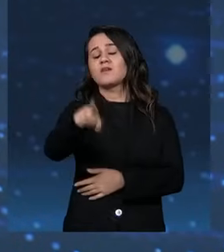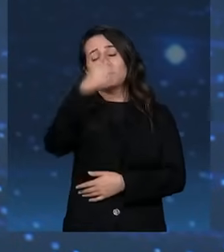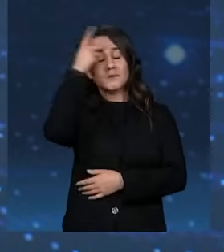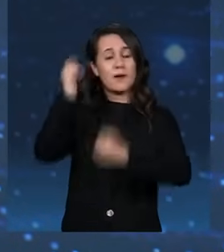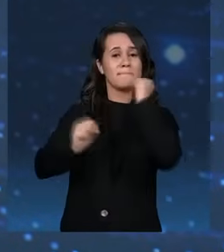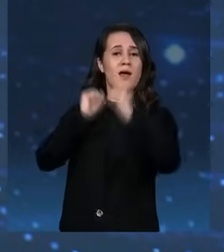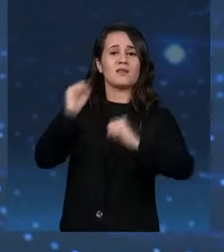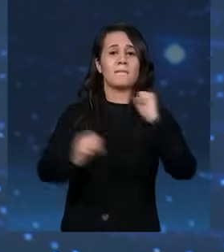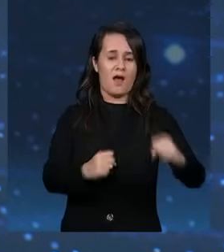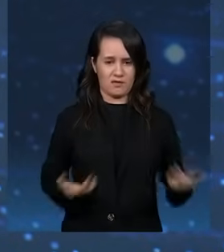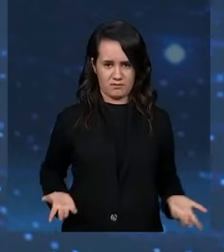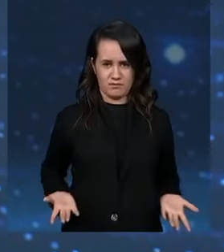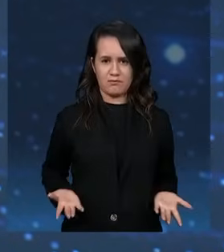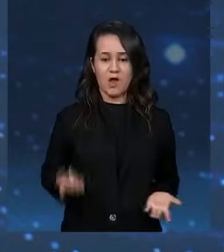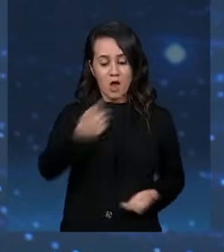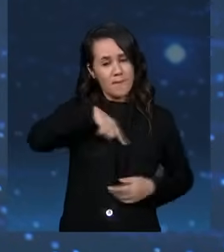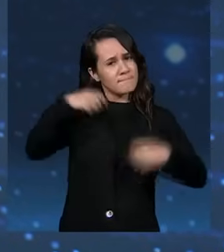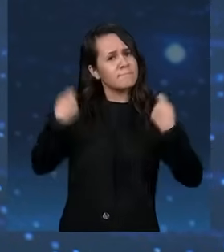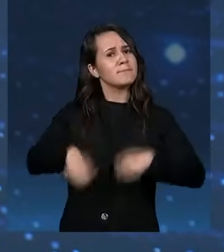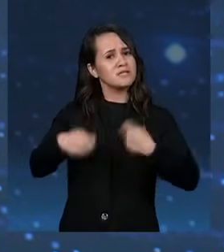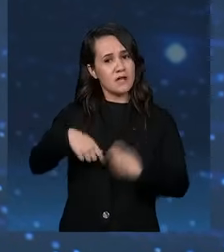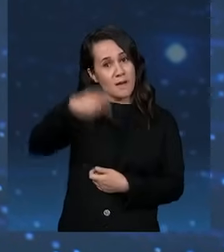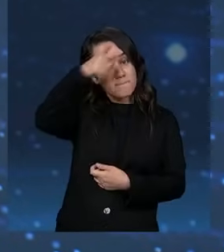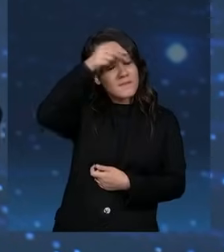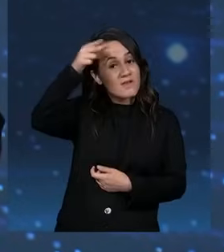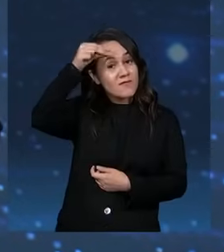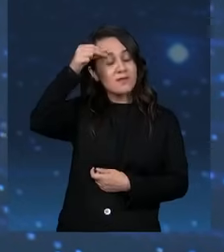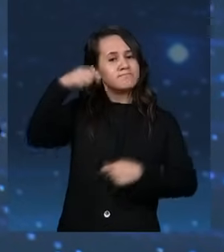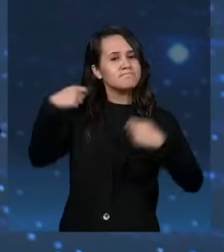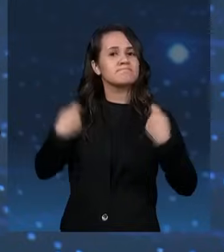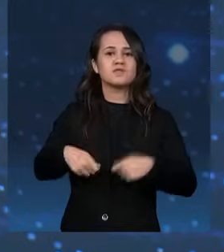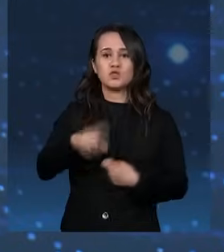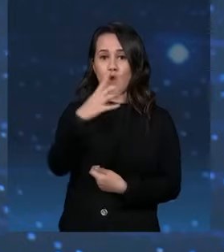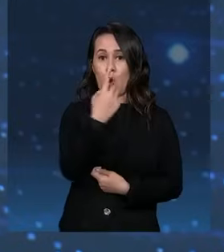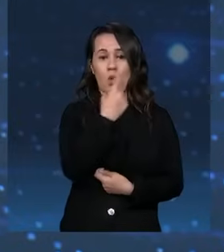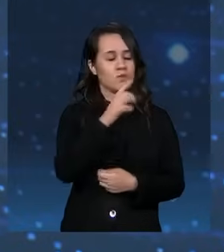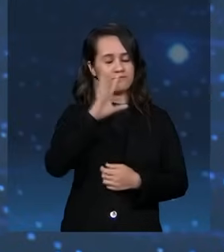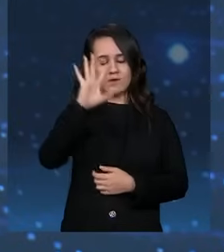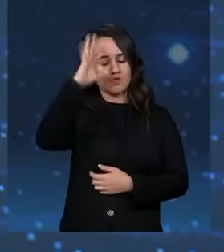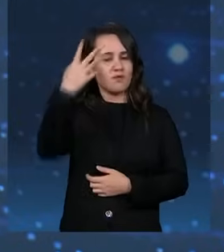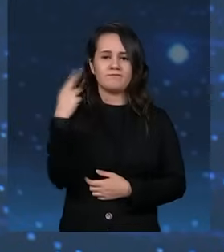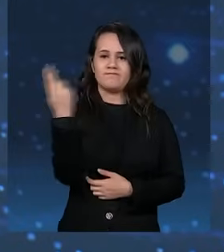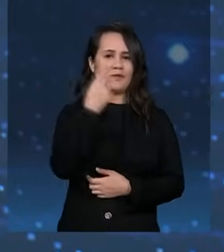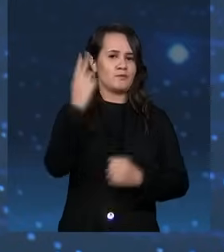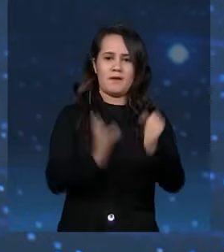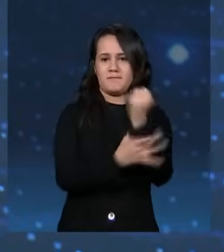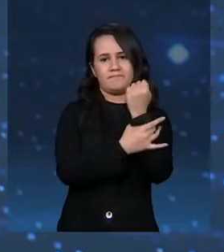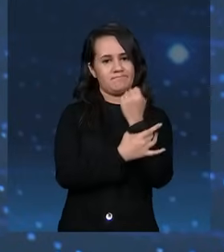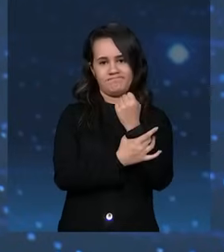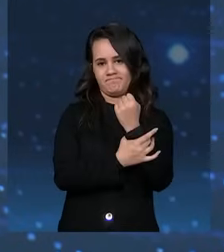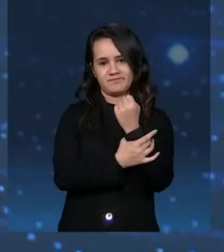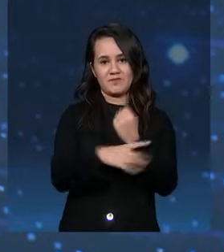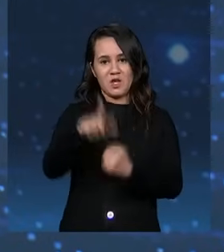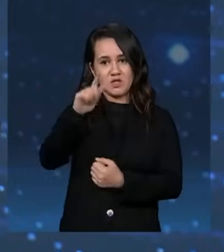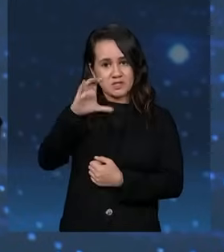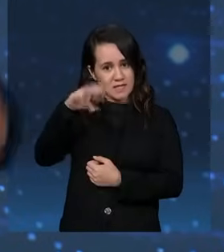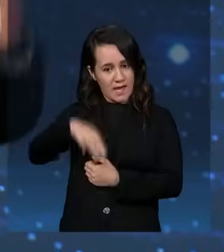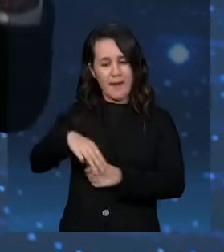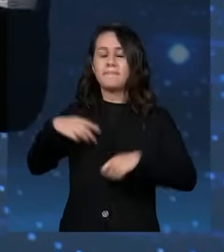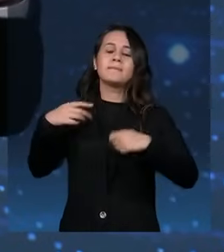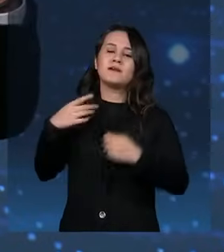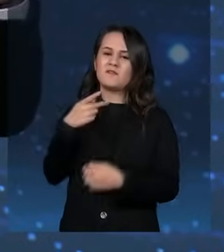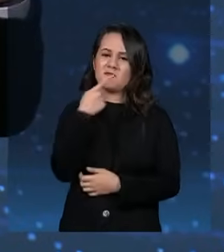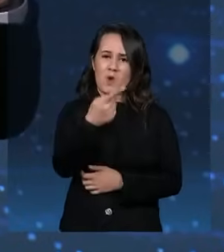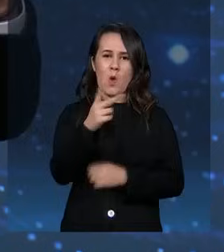assassinos nós precisamos só o prefeito de São Paulo não resolve o problema de Segurança Pública a GCM tem que ser Ele